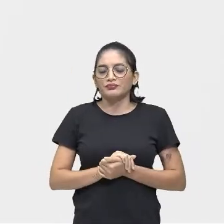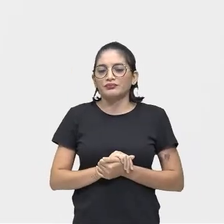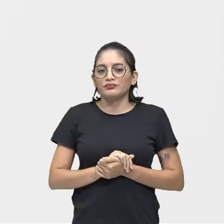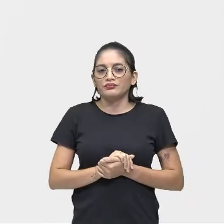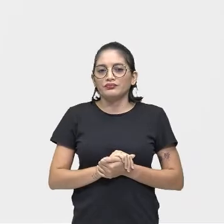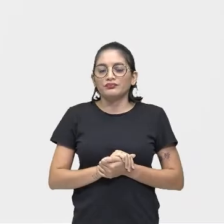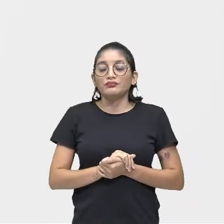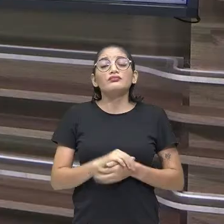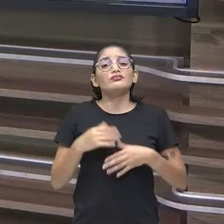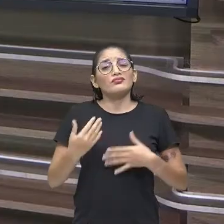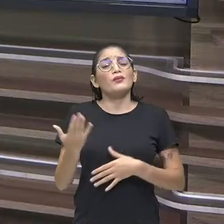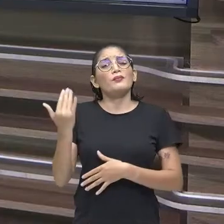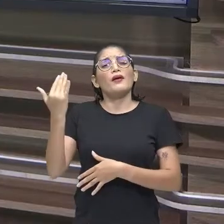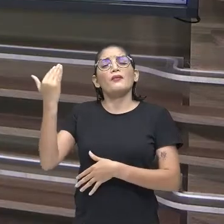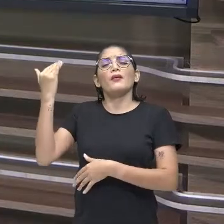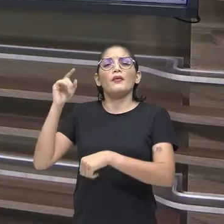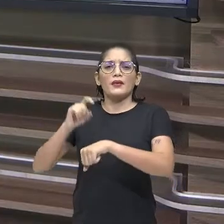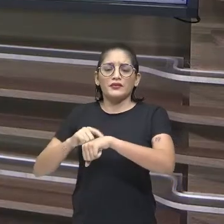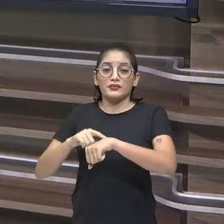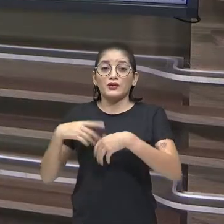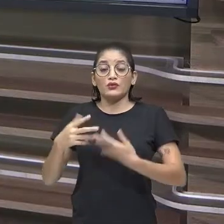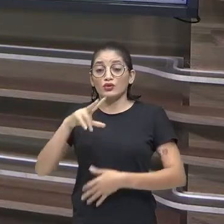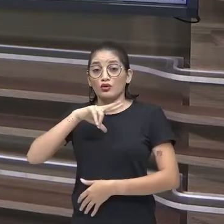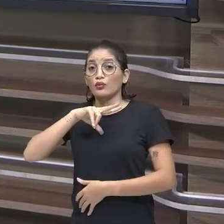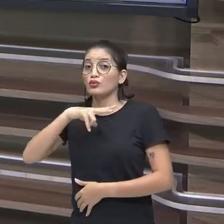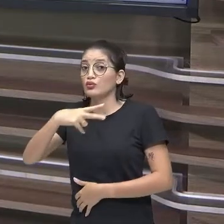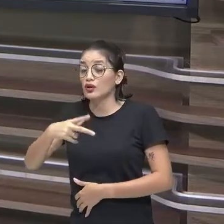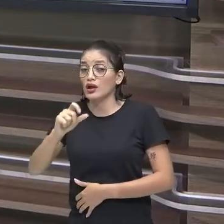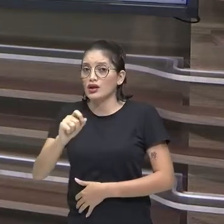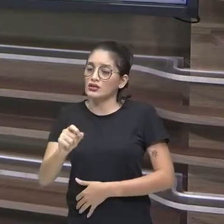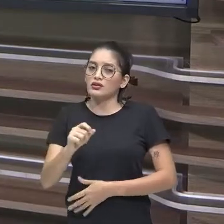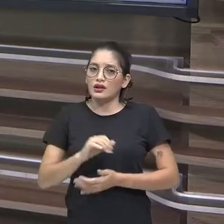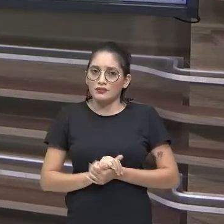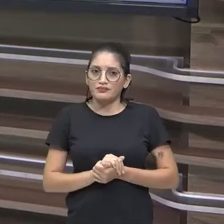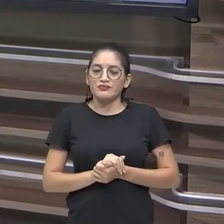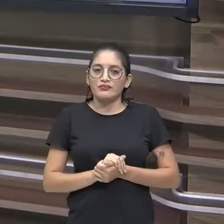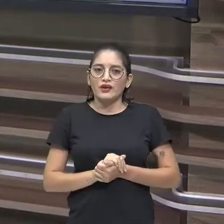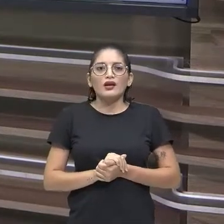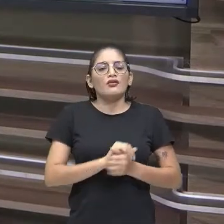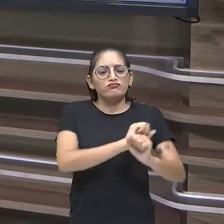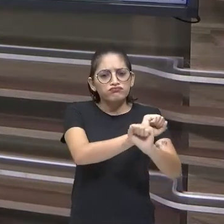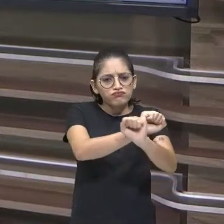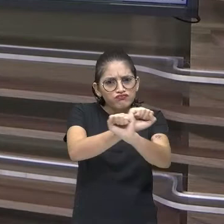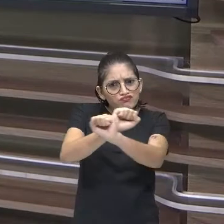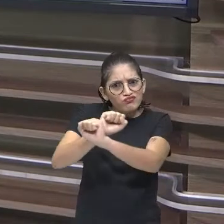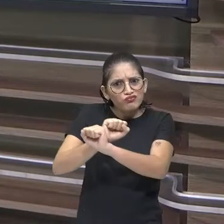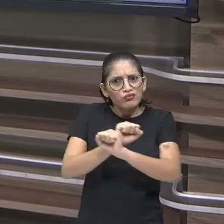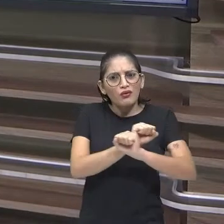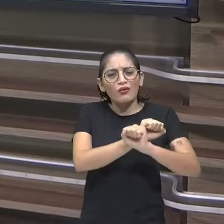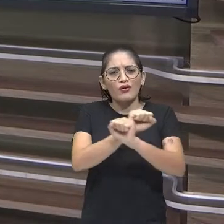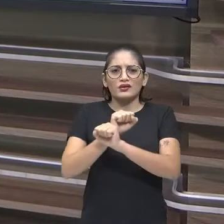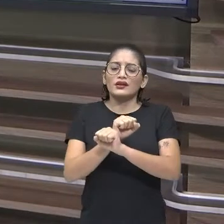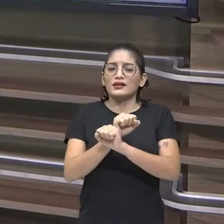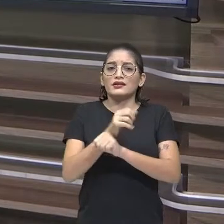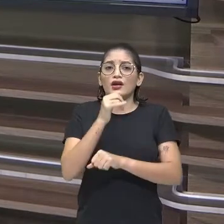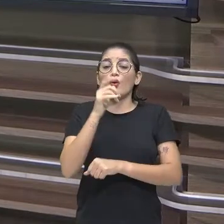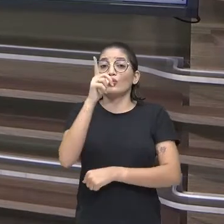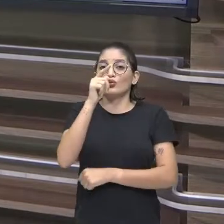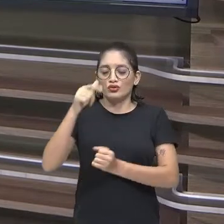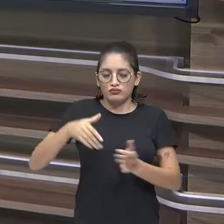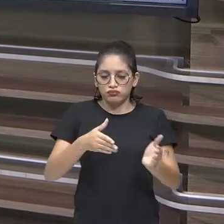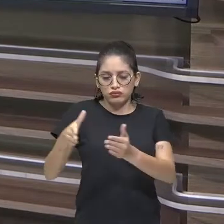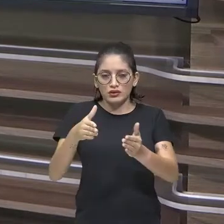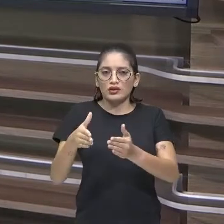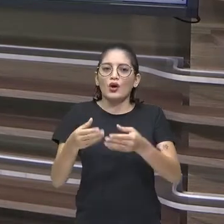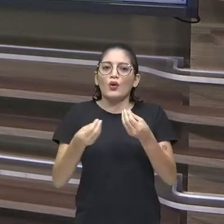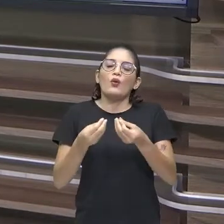Durante muito tempo, os portugueses resolveram, então, fortificar as calhas dos rios que a gente conhece hoje